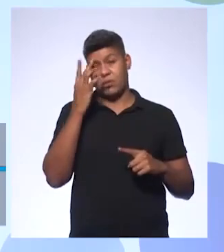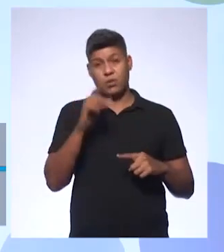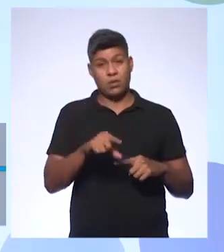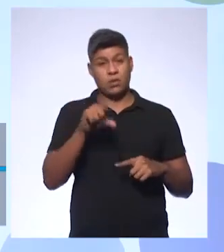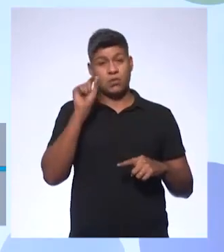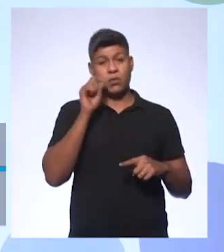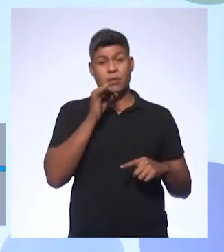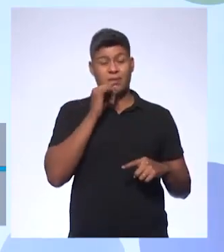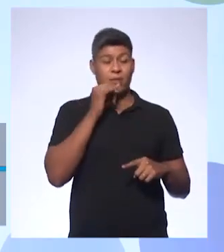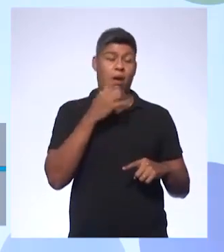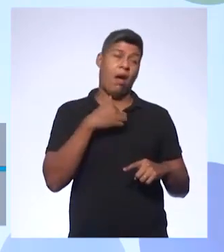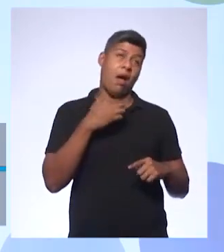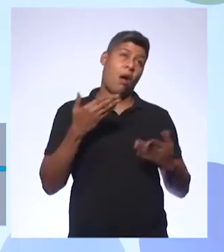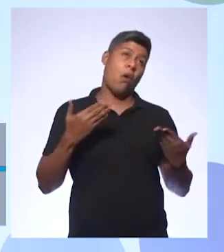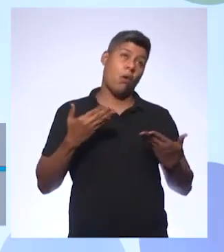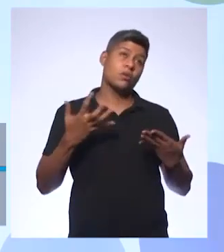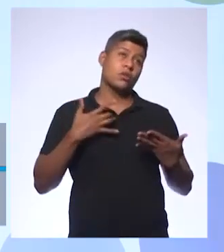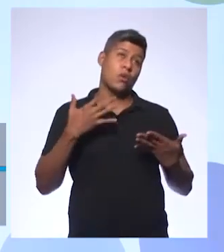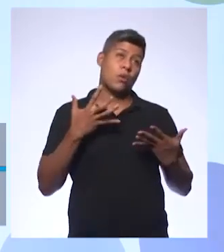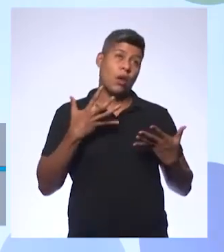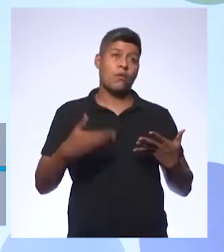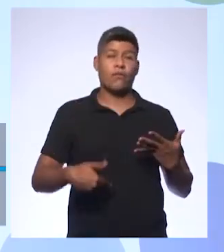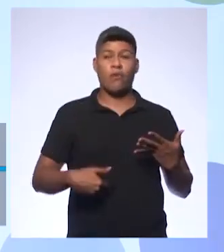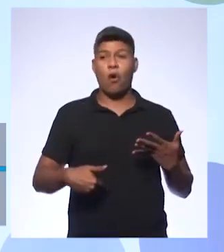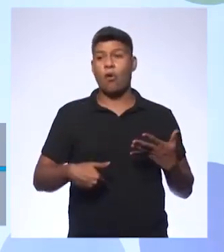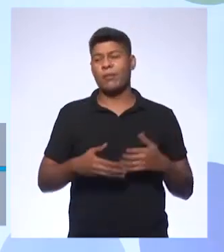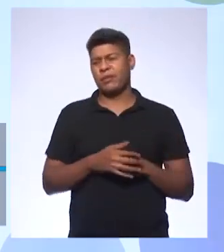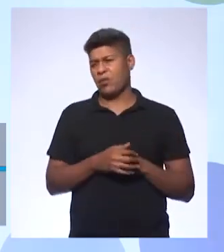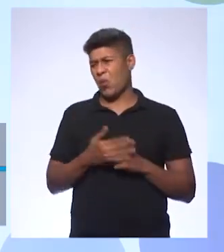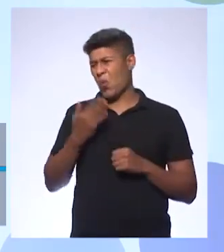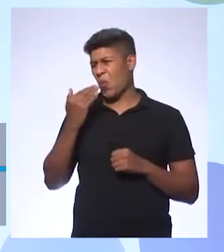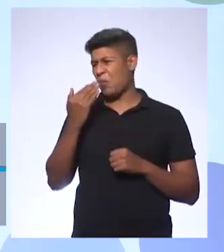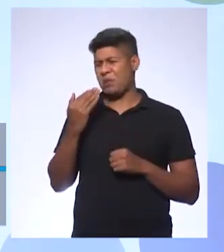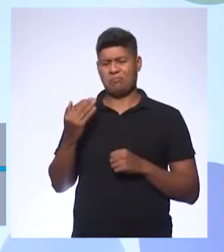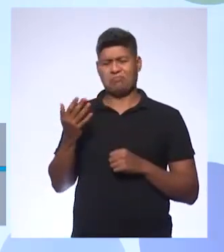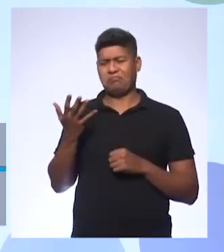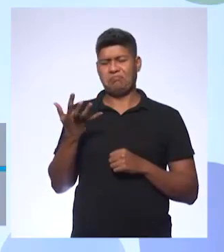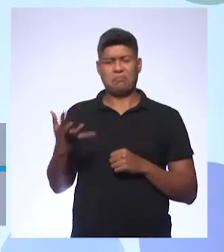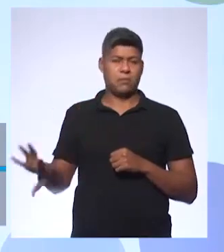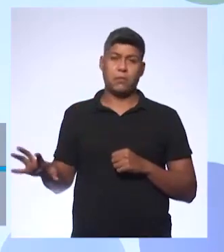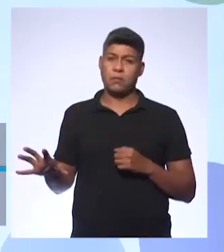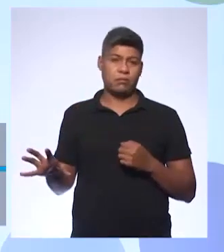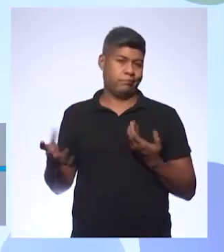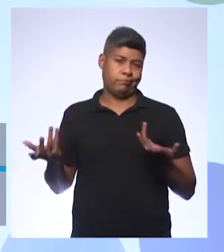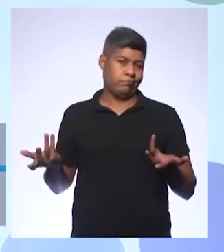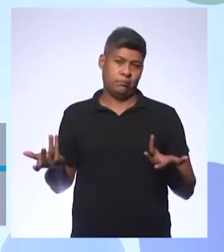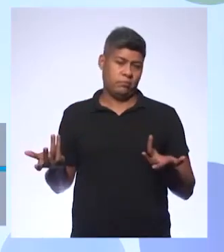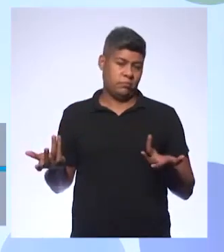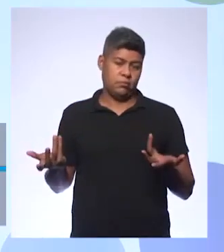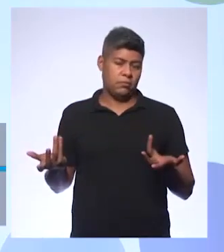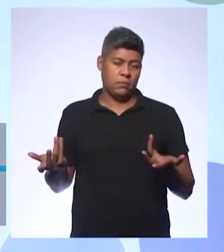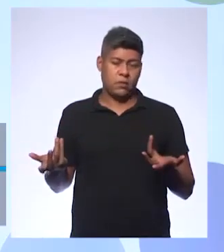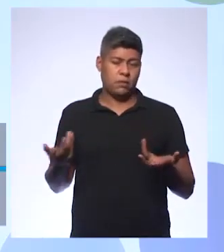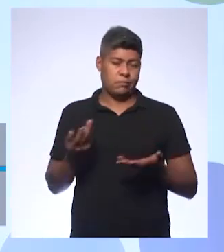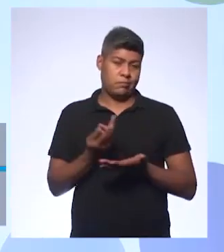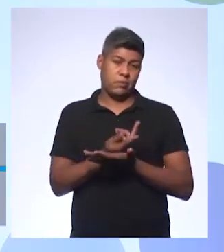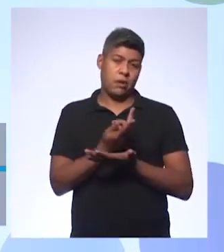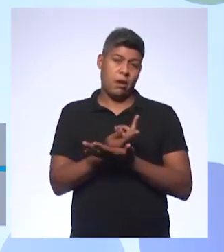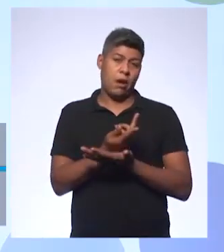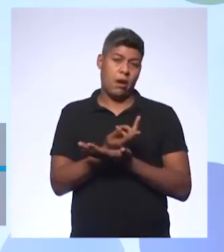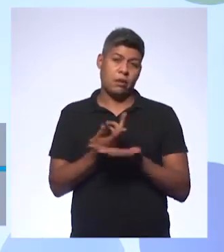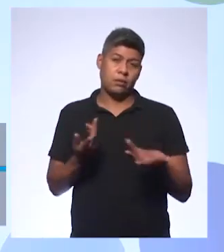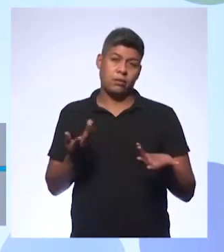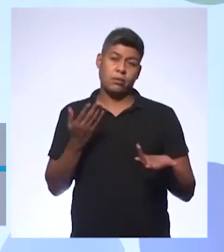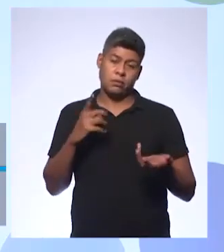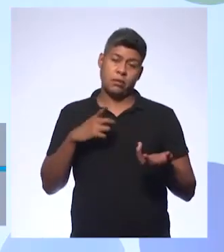passar fome. Ninguém vai escolher acordar de manhã e não ter o que comer, né? O que não ter para alimentar os próprios filhos. Então,